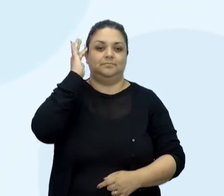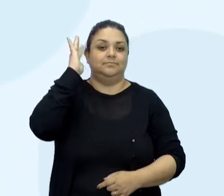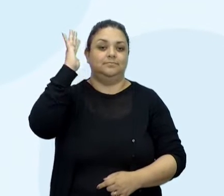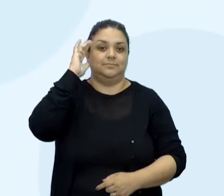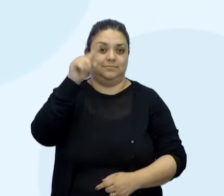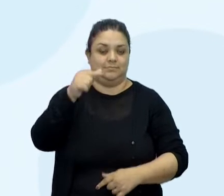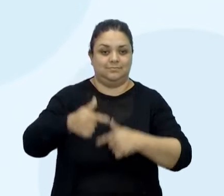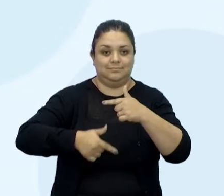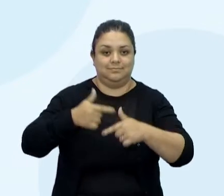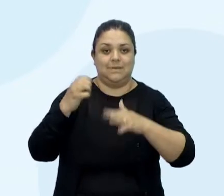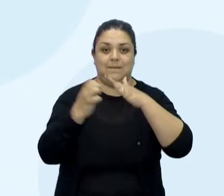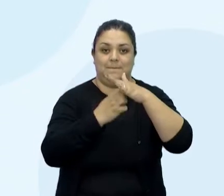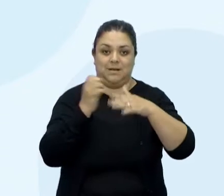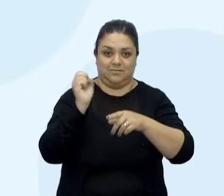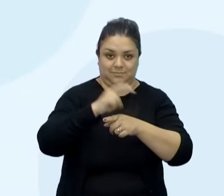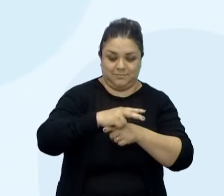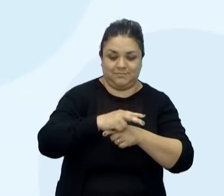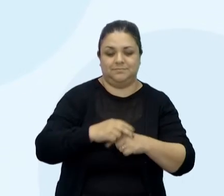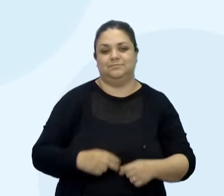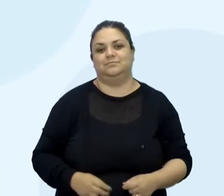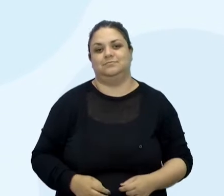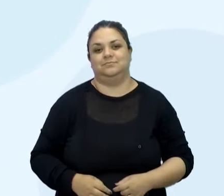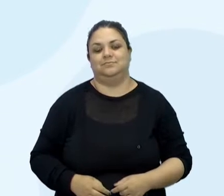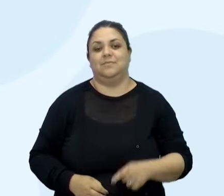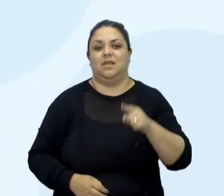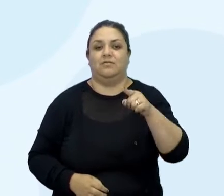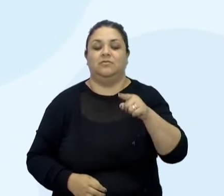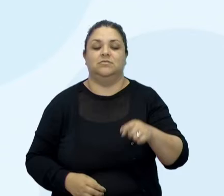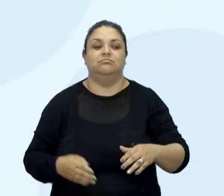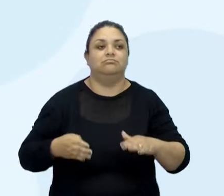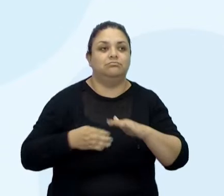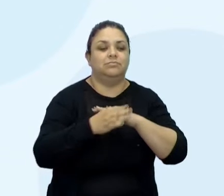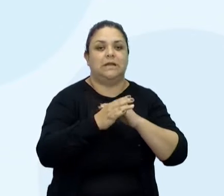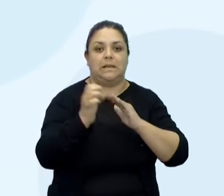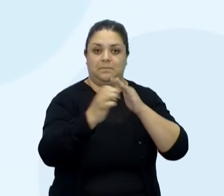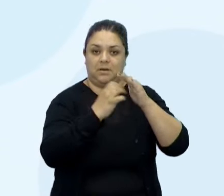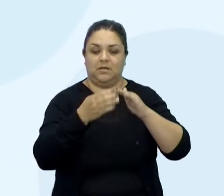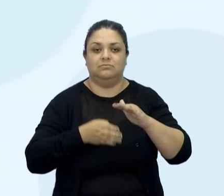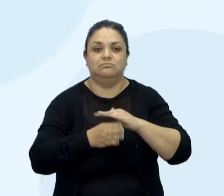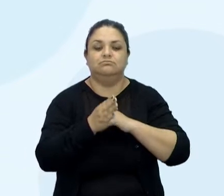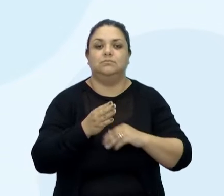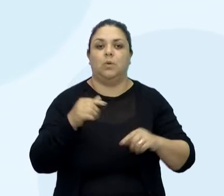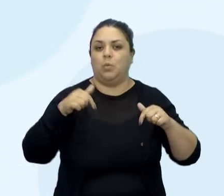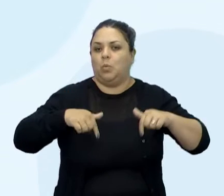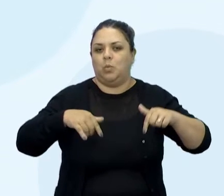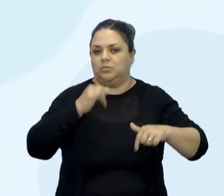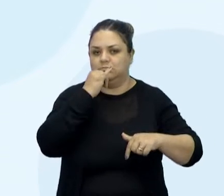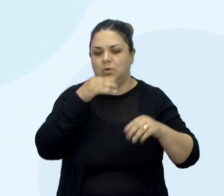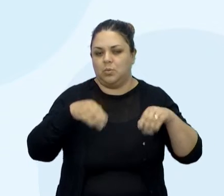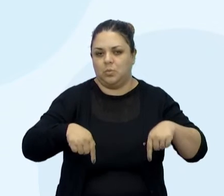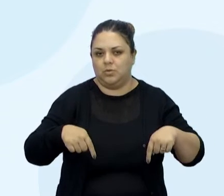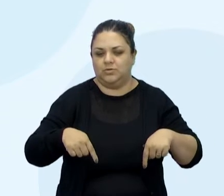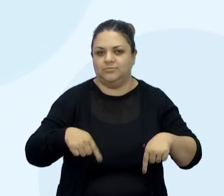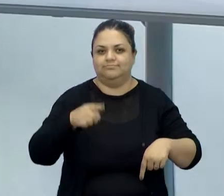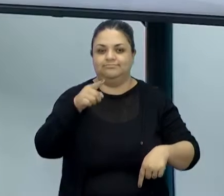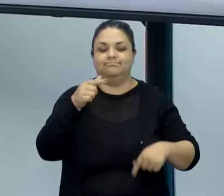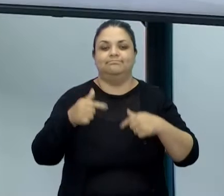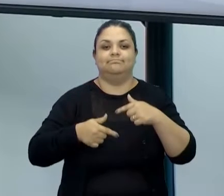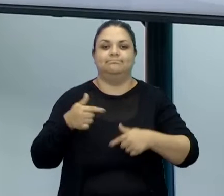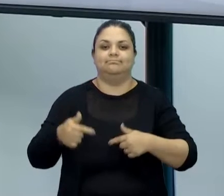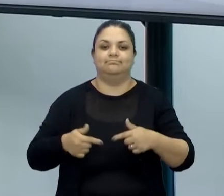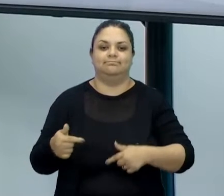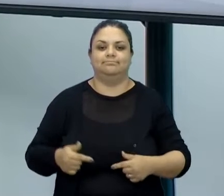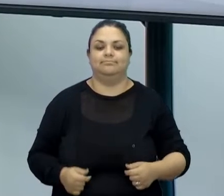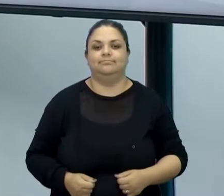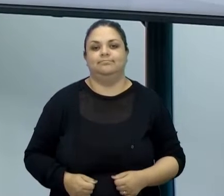empresa, tá? Se você chegar numa empresa hoje e você estiver ocupando